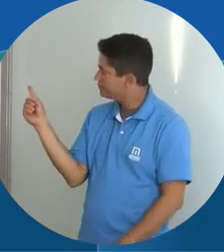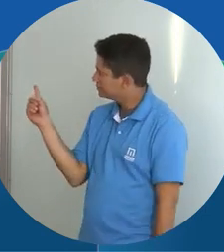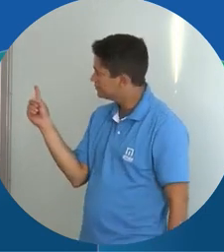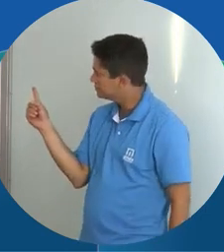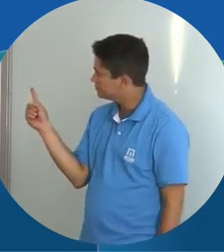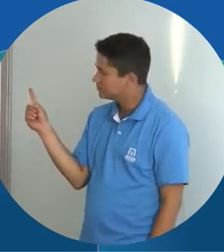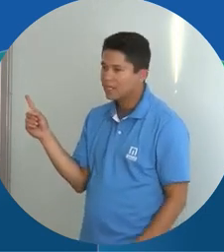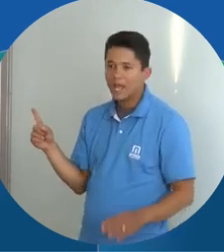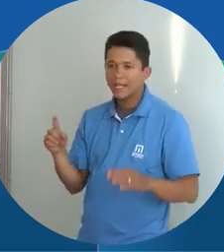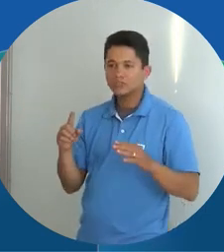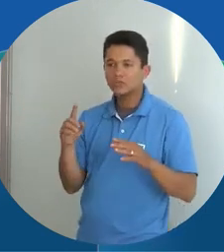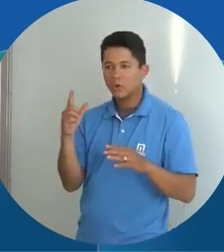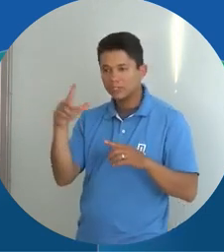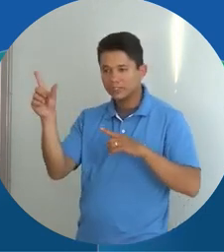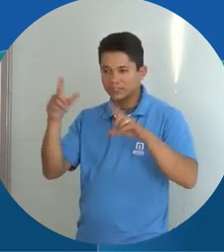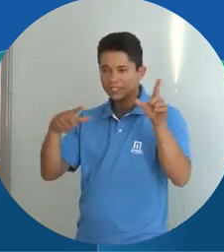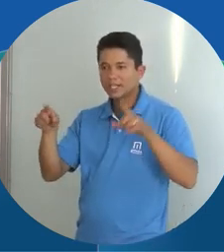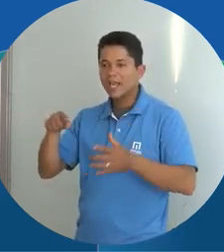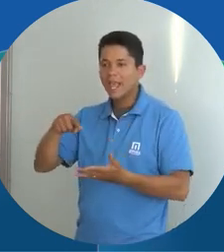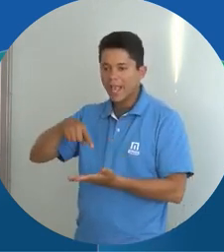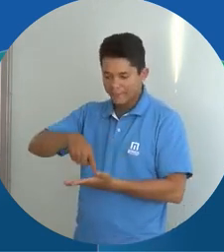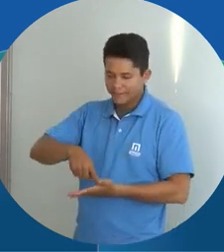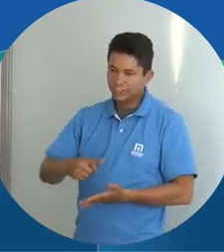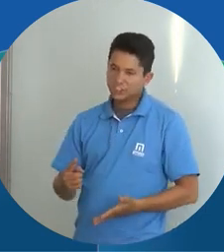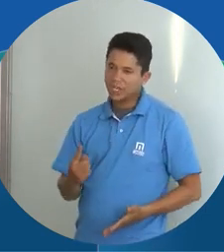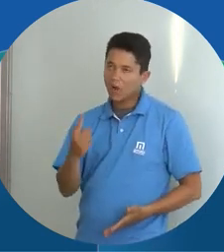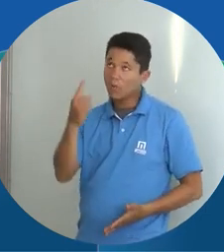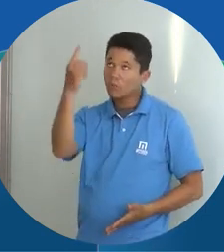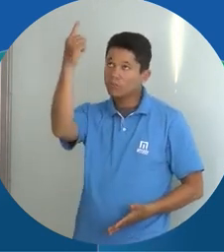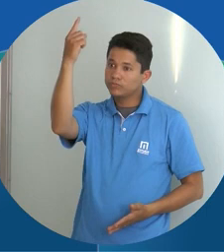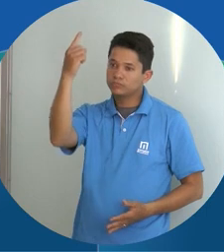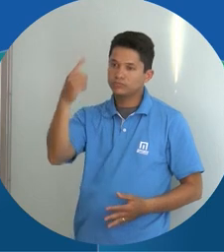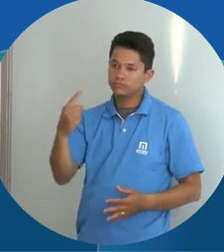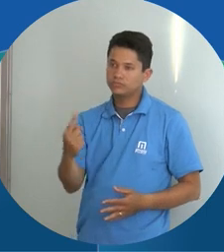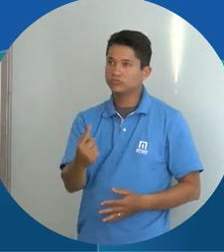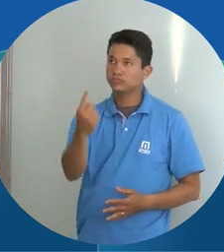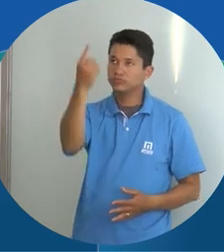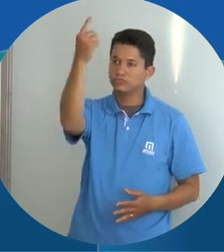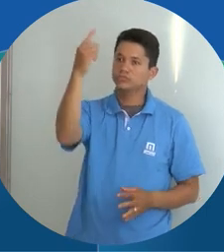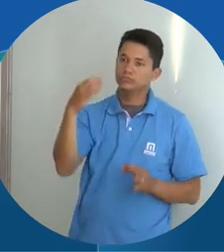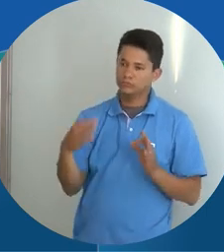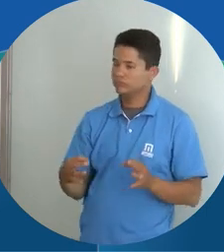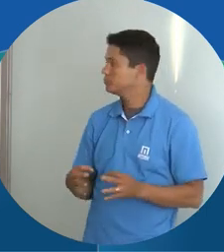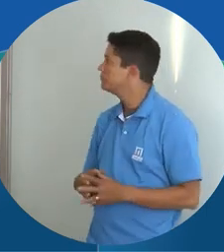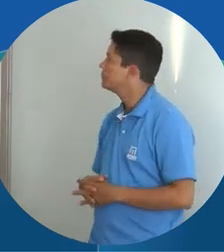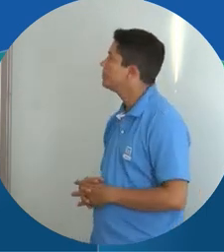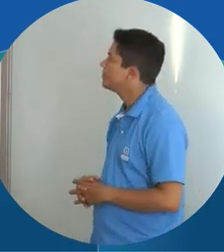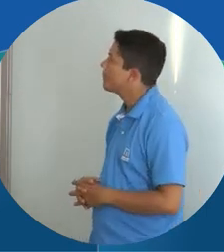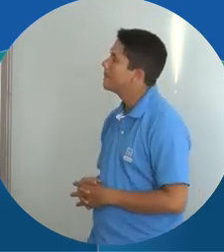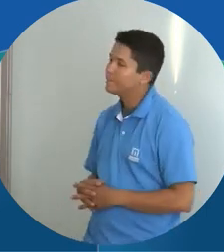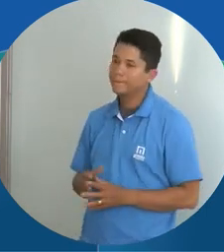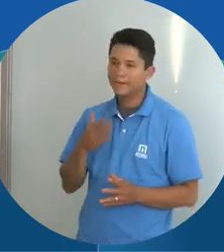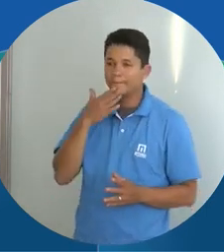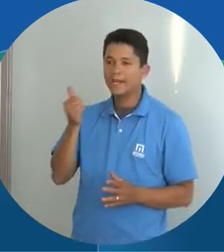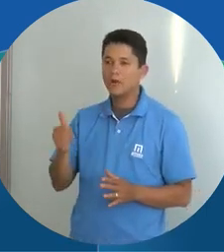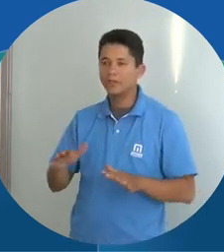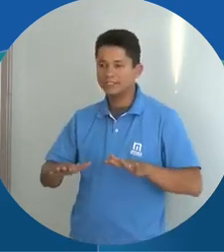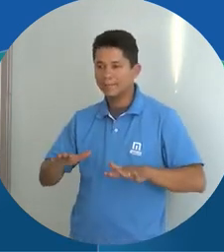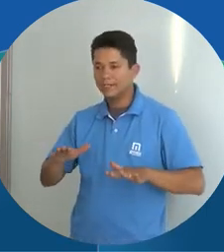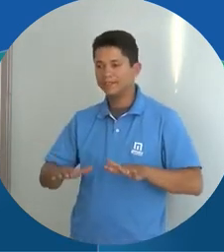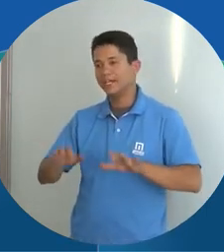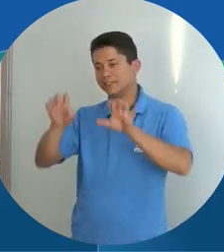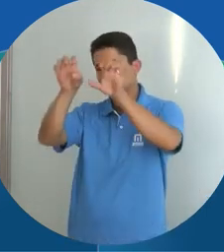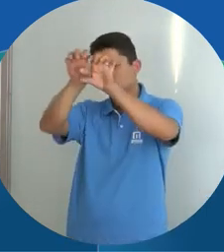estacas são verticais. Então, isso é uma composição de estudo que a gente faz para ver a melhor forma de estabilizar a estrutura. E também,